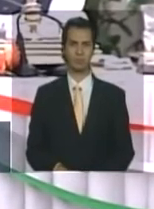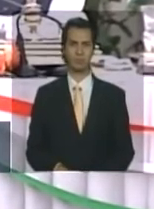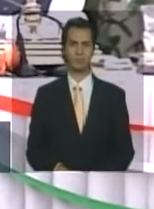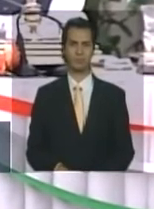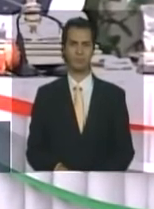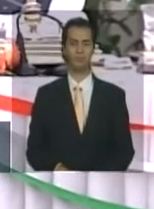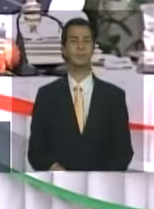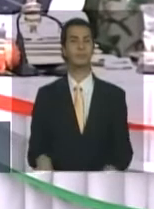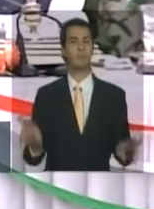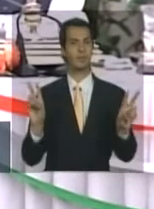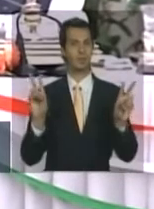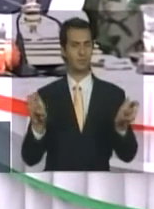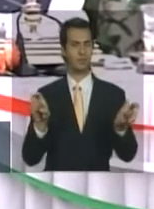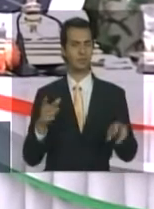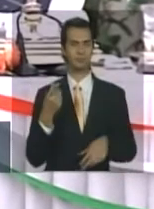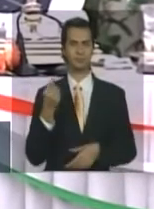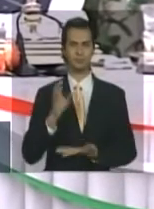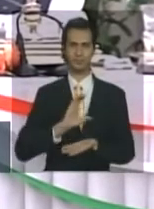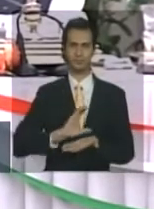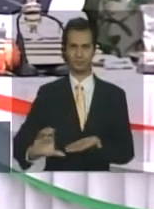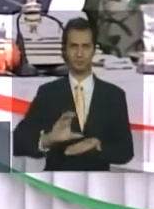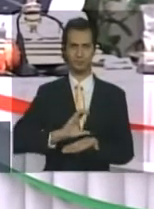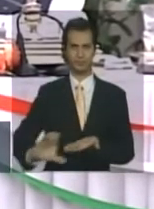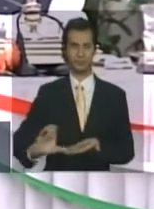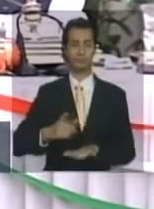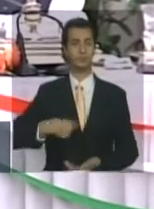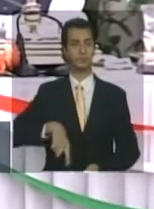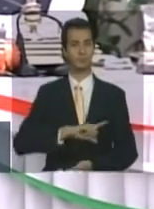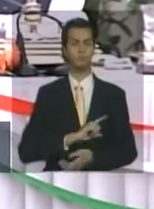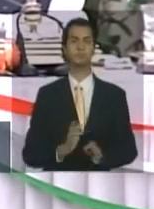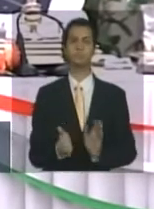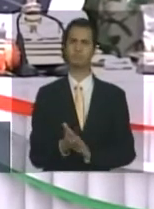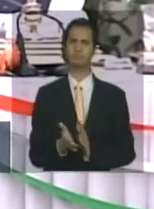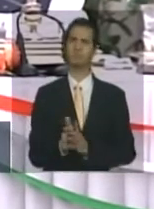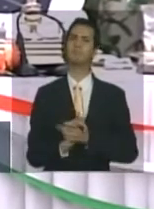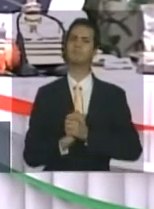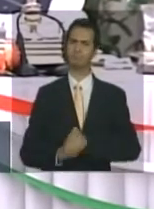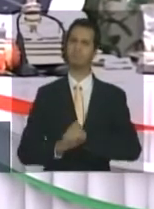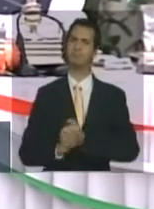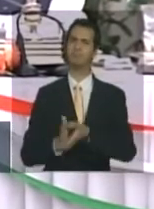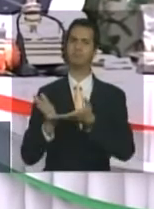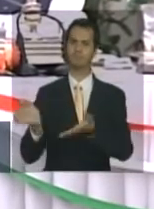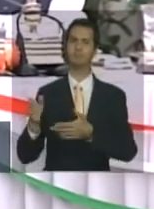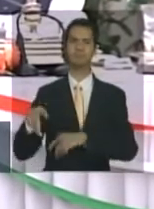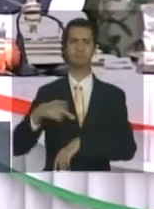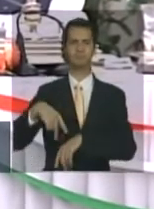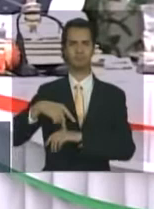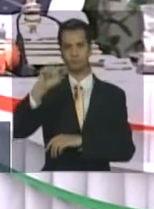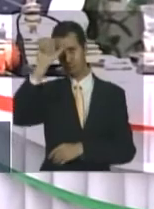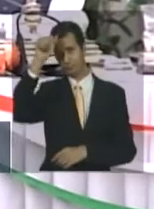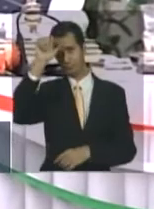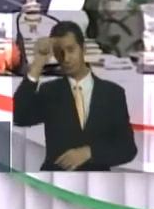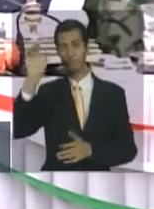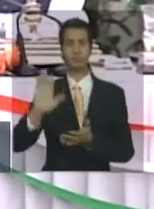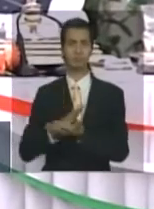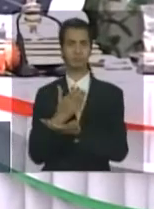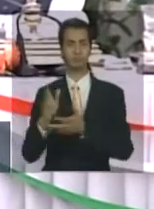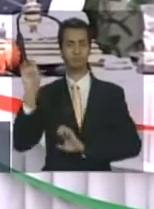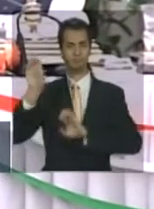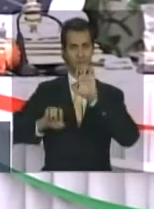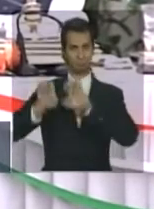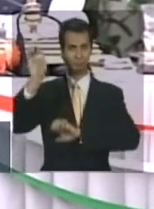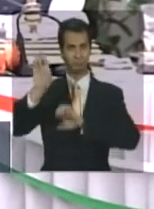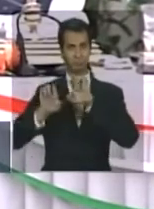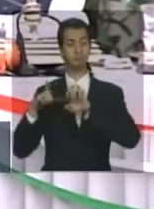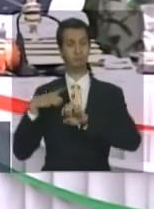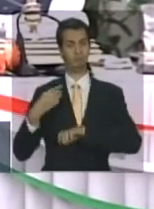de investimento, saudamos o fortalecimento da presença indiana no Brasil por meio de seus